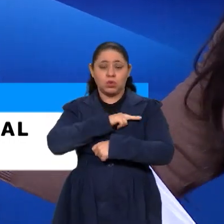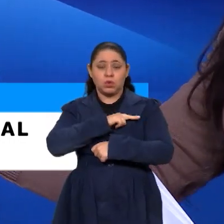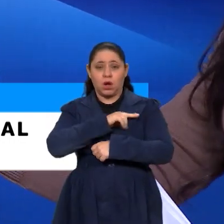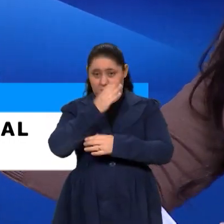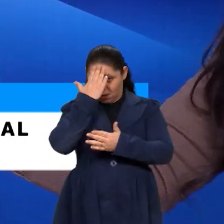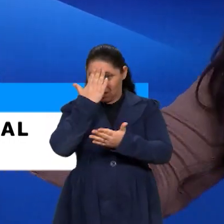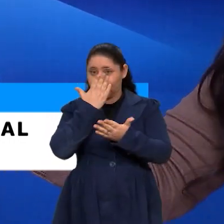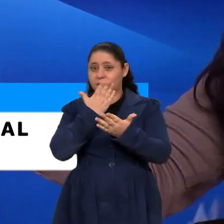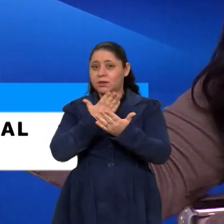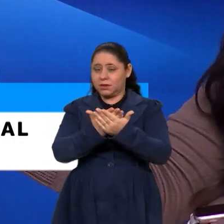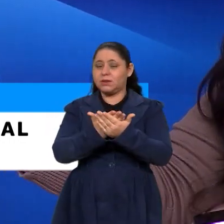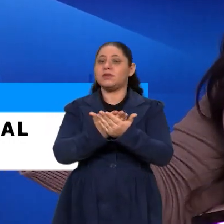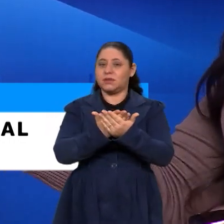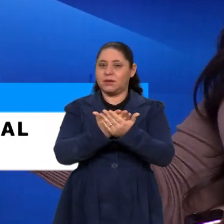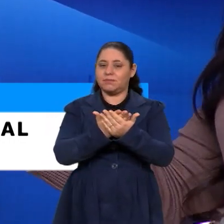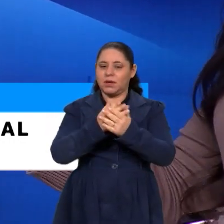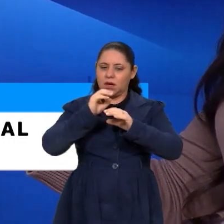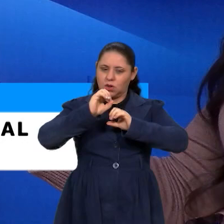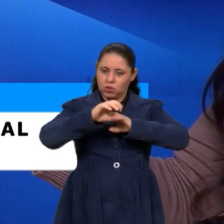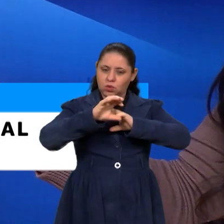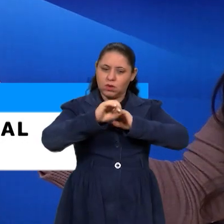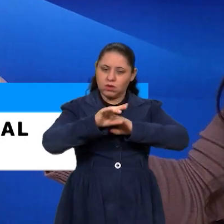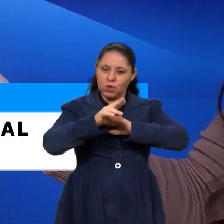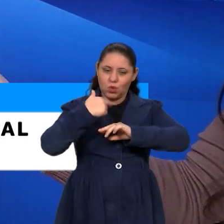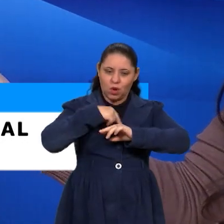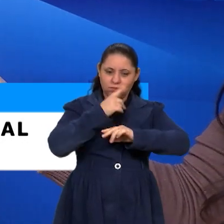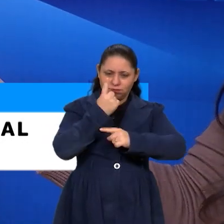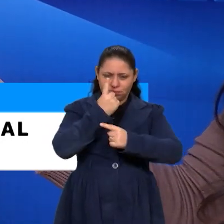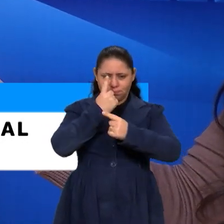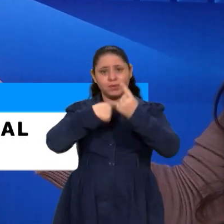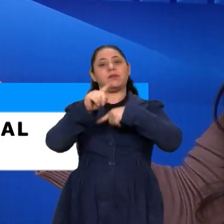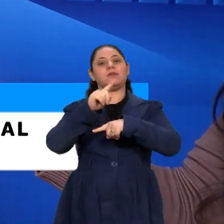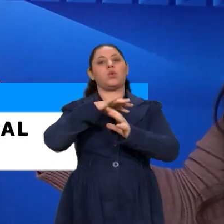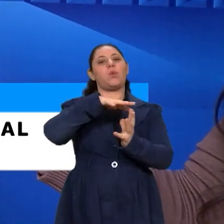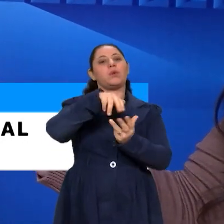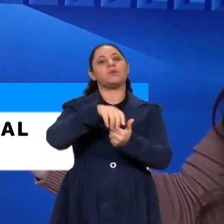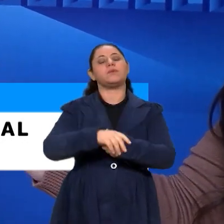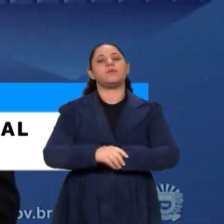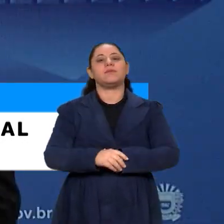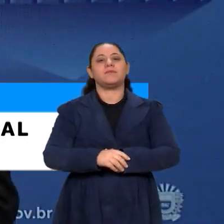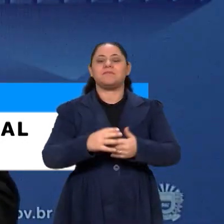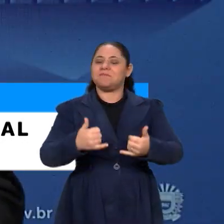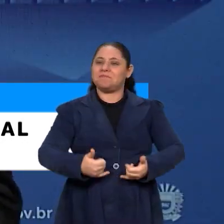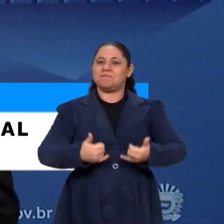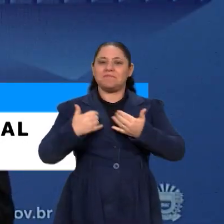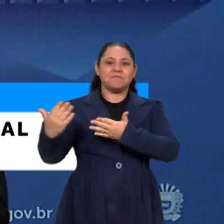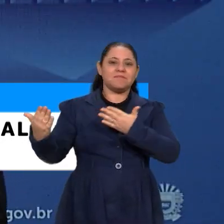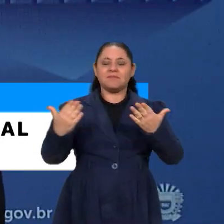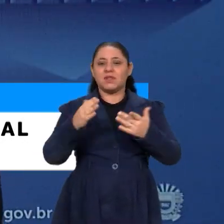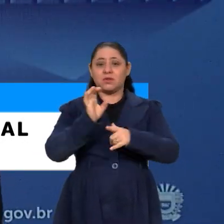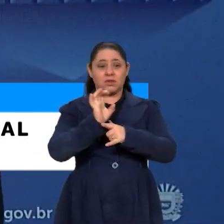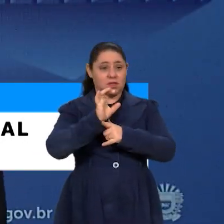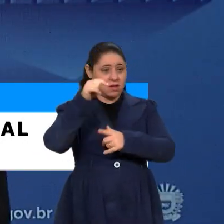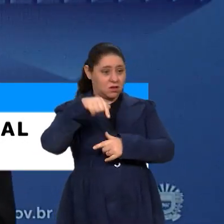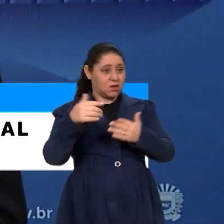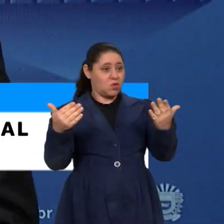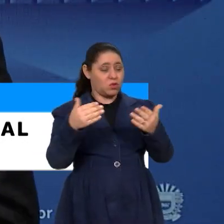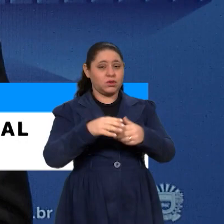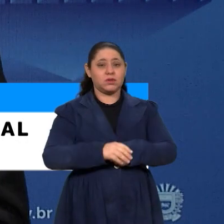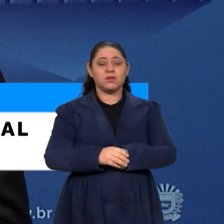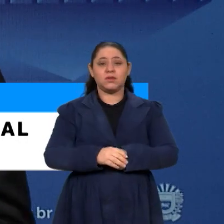a gente acreditar que através da educação que a gente faz essa transformação. É uma honra recepcionar esses estados todos